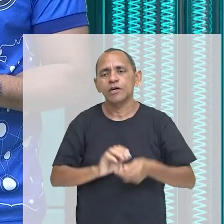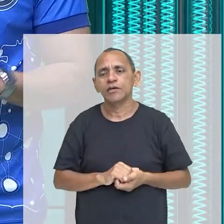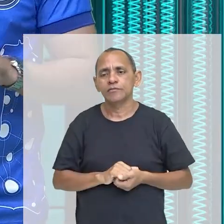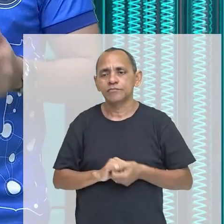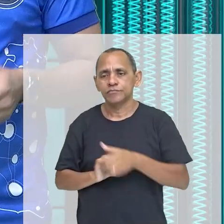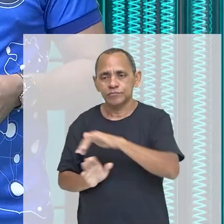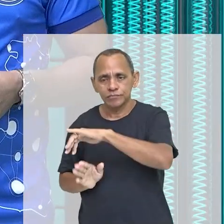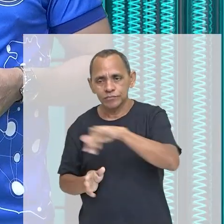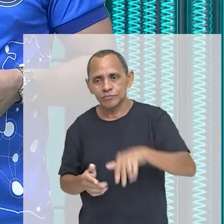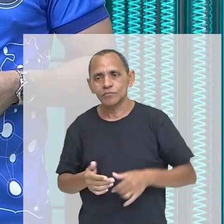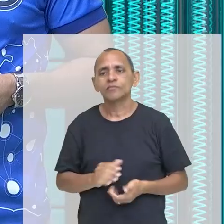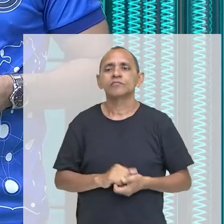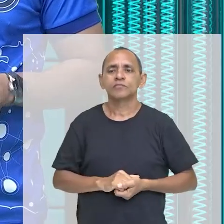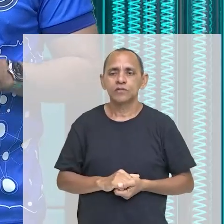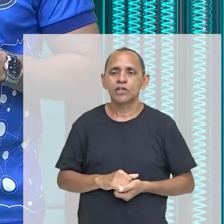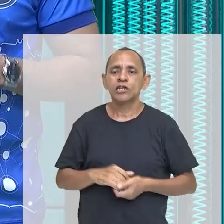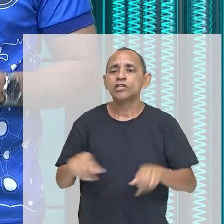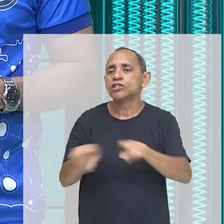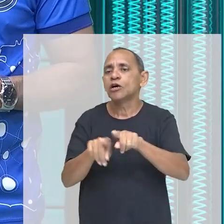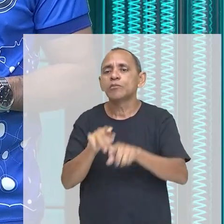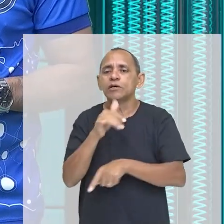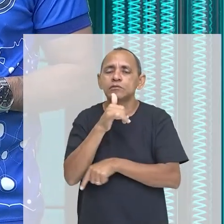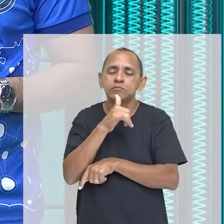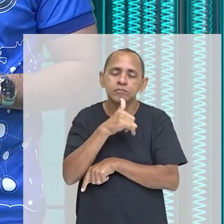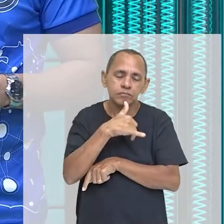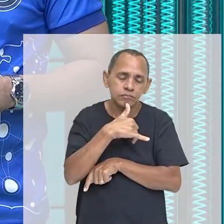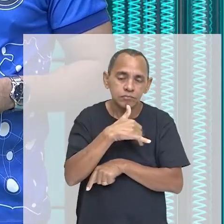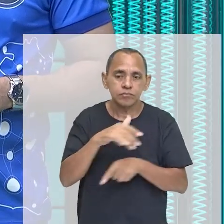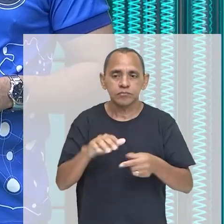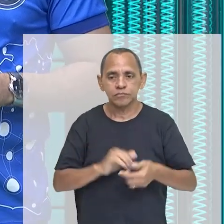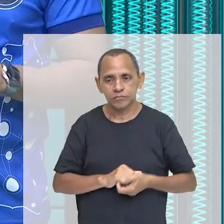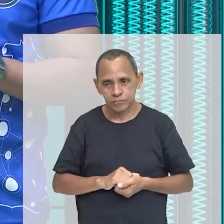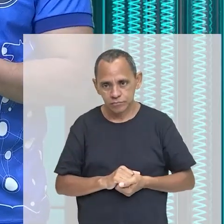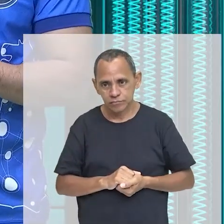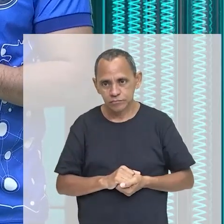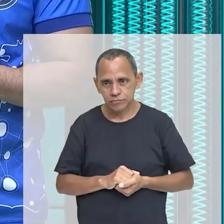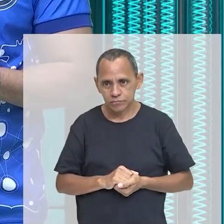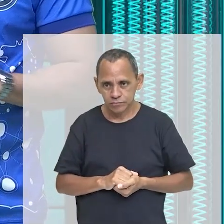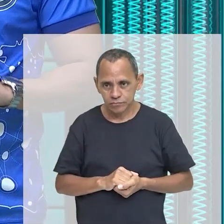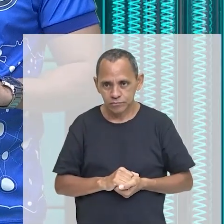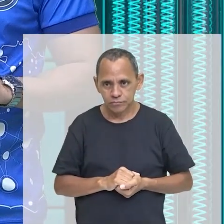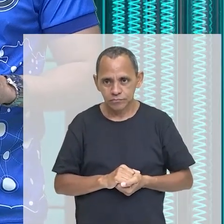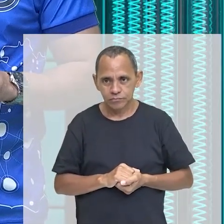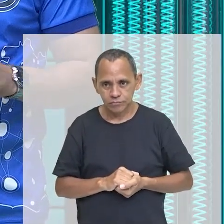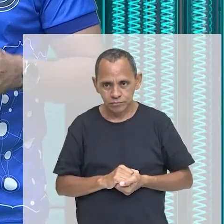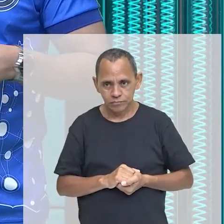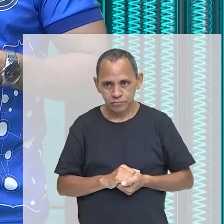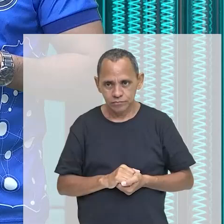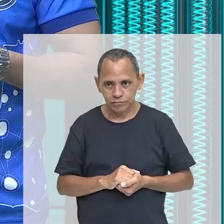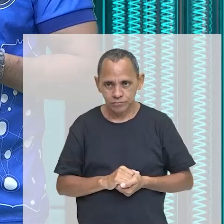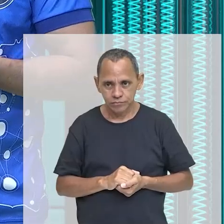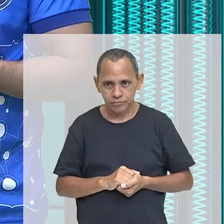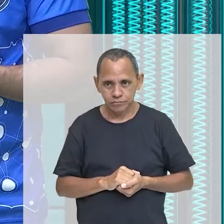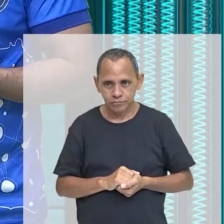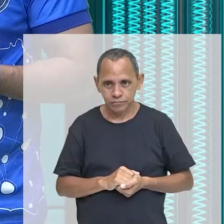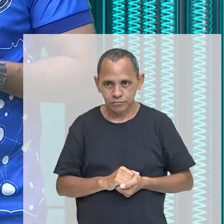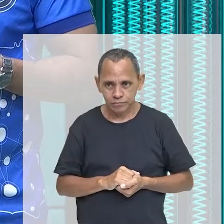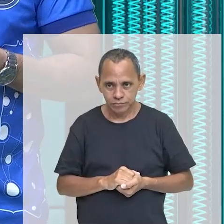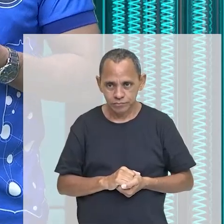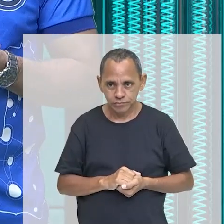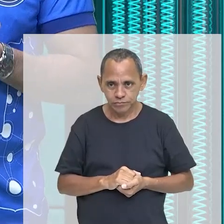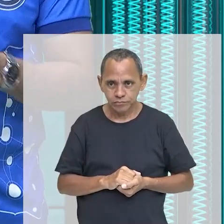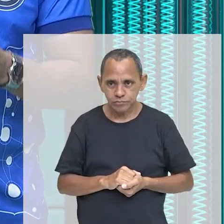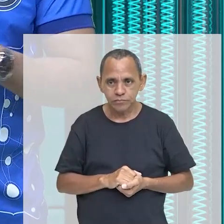Então, happiness é felicidade, sadness é tristeza. Então, body language can reinforce our spoken message or